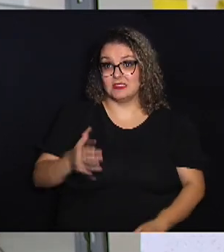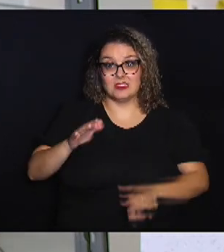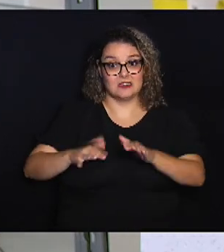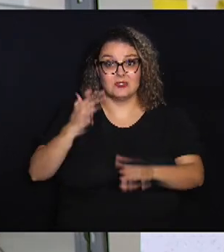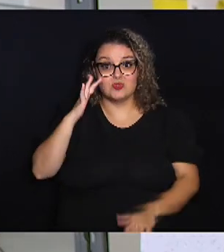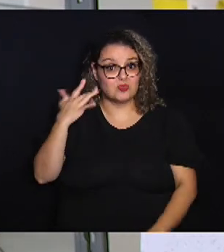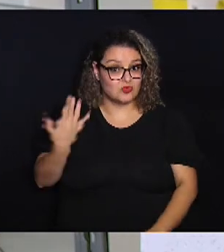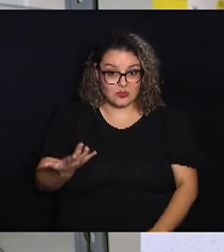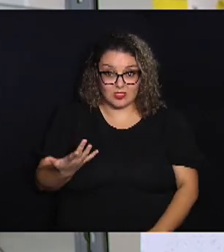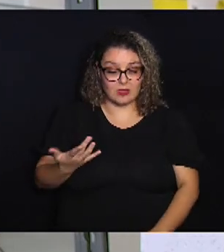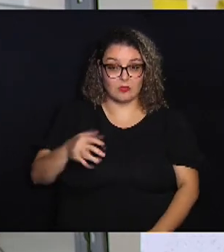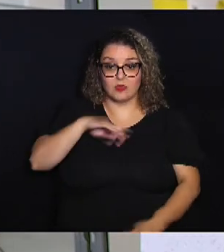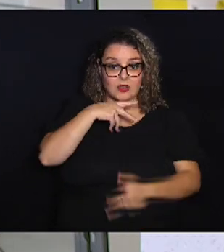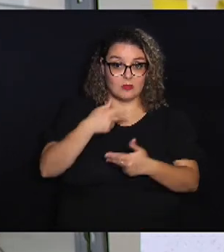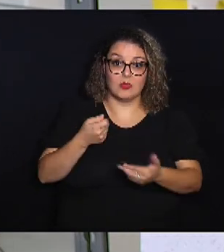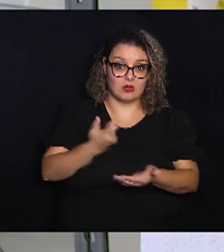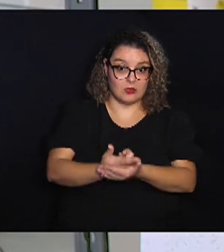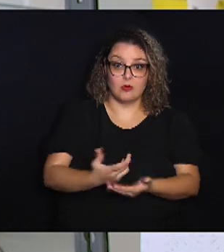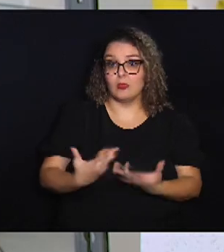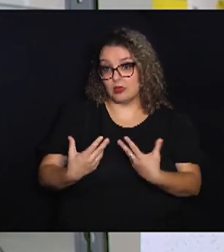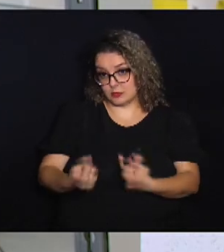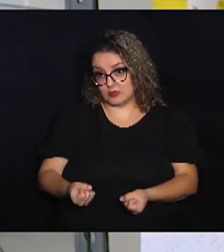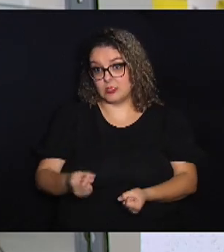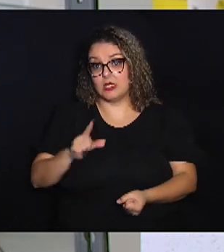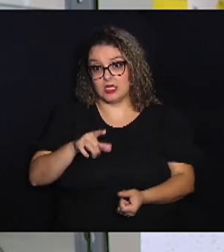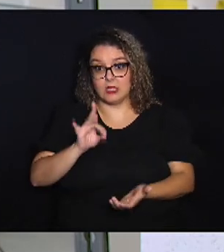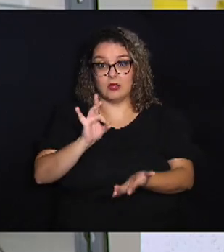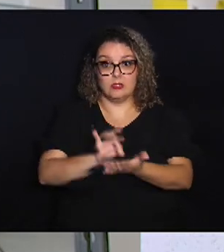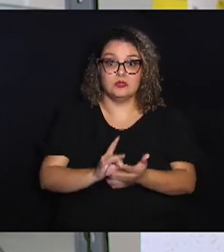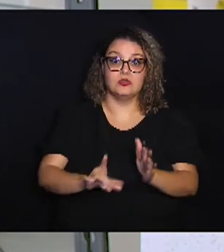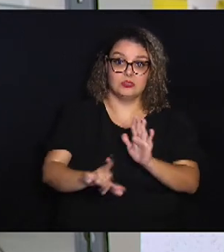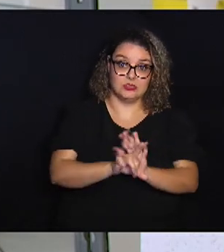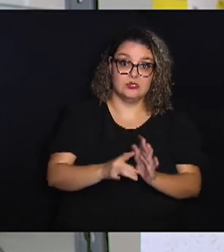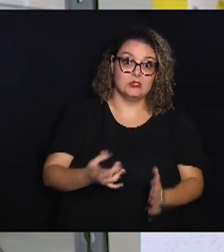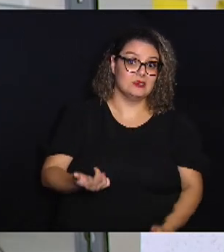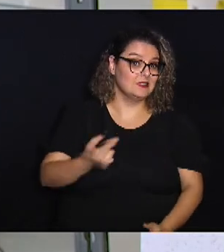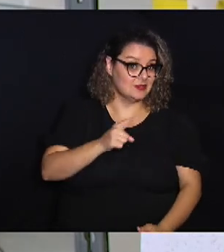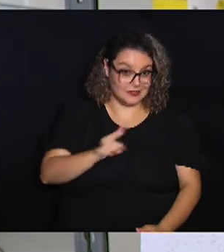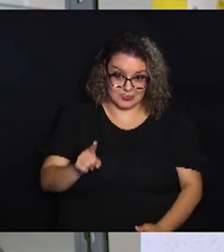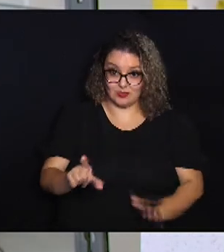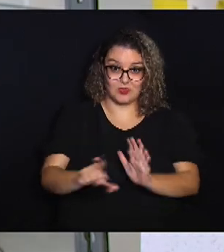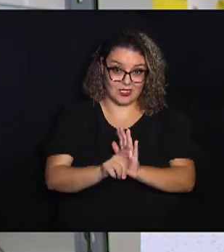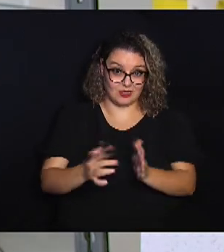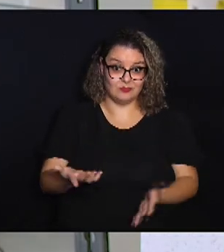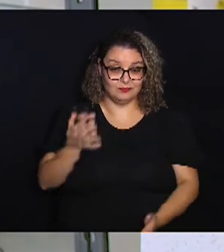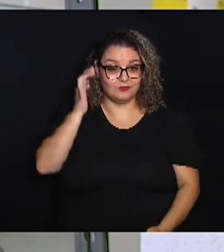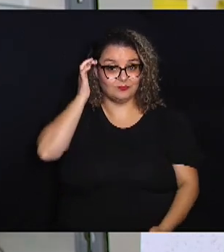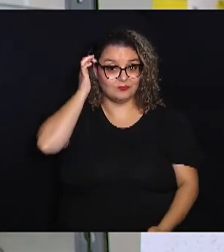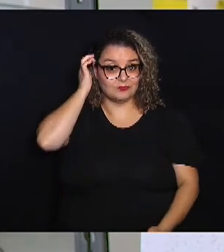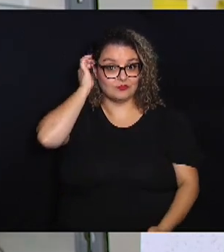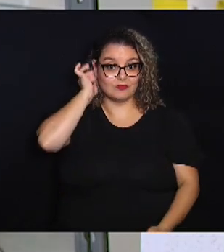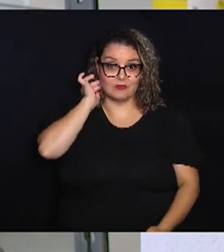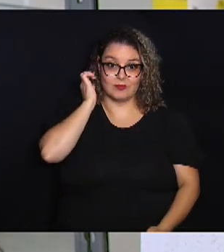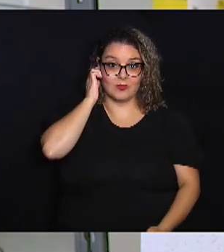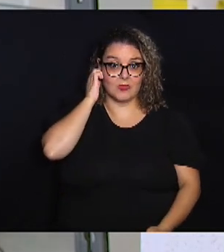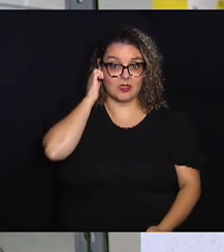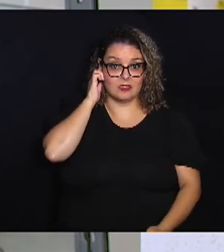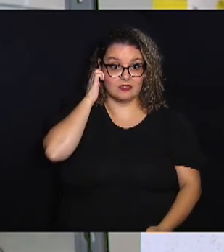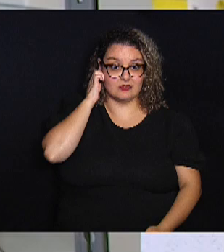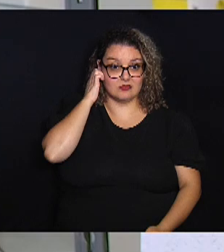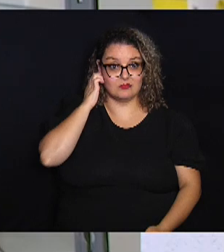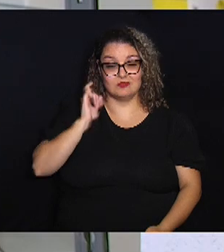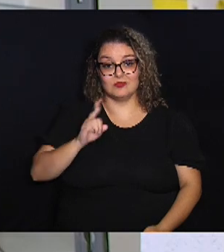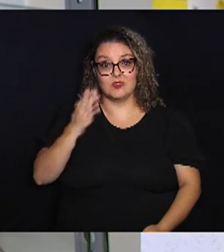aquele animal que ele está comprando ou ganhando é de origem ilegal, né? Então o fato da pessoa não saber, às vezes ela